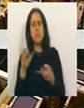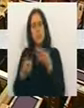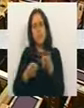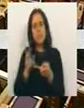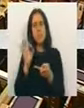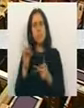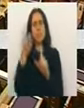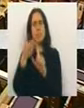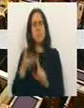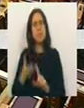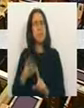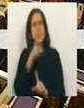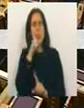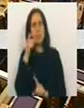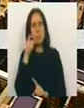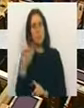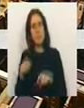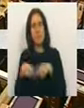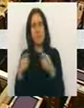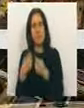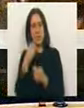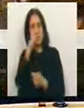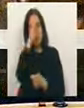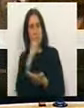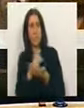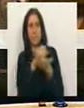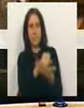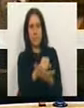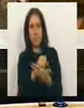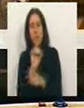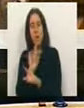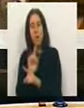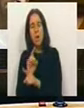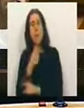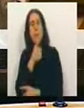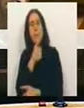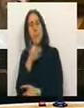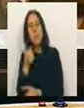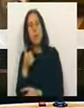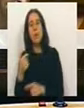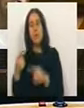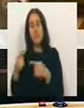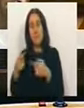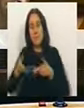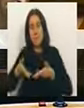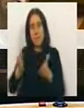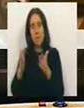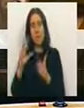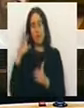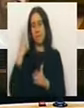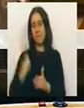grau de compromisso dos partidos que apóiam o governo em relação a esta questão das portagens na via do infante